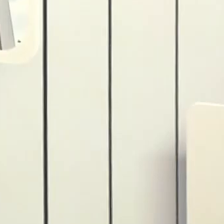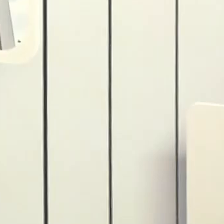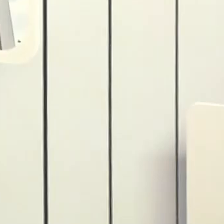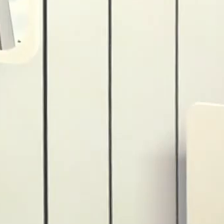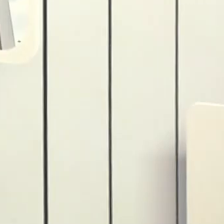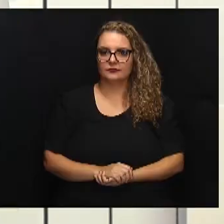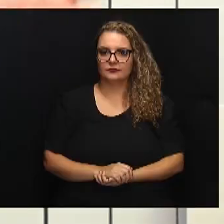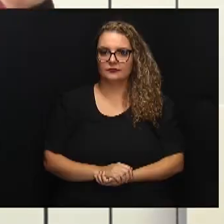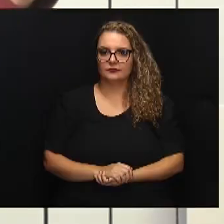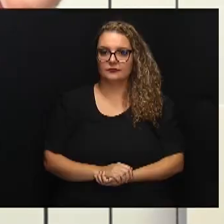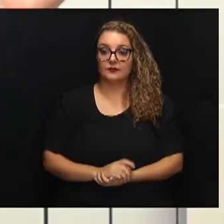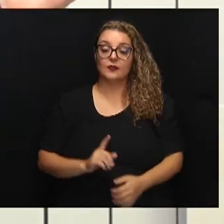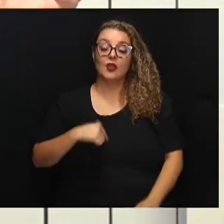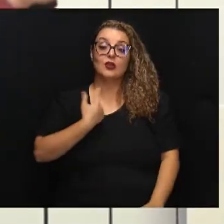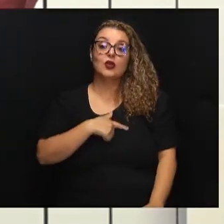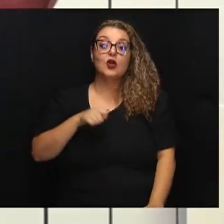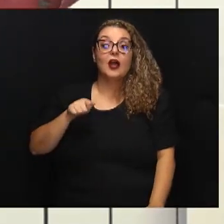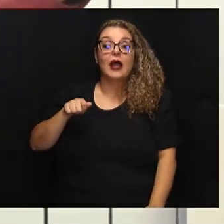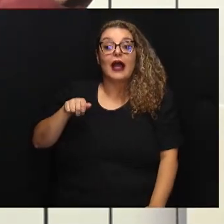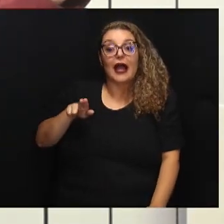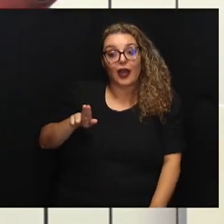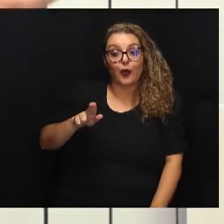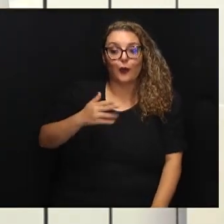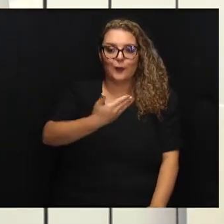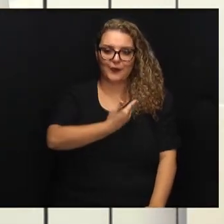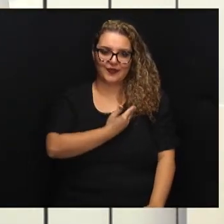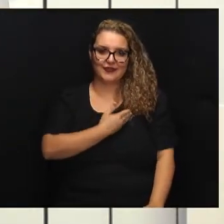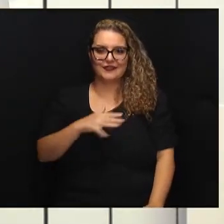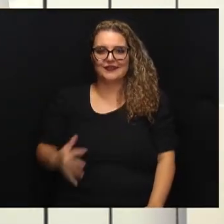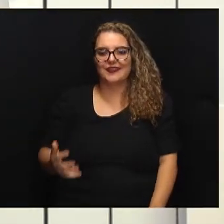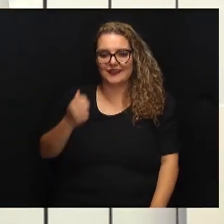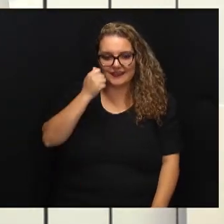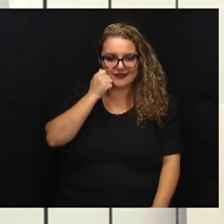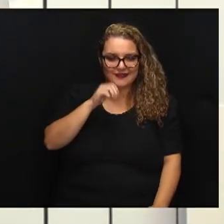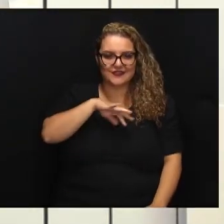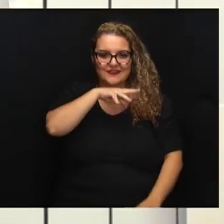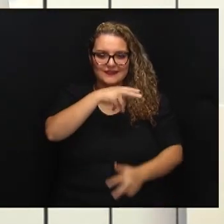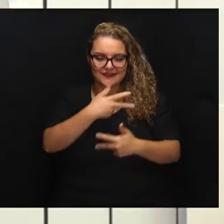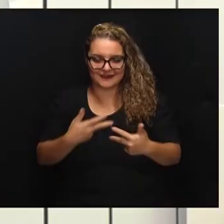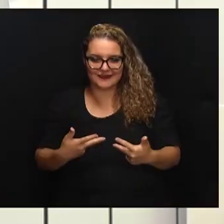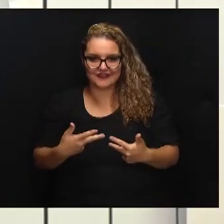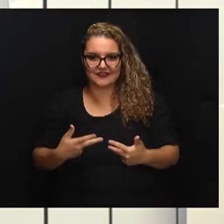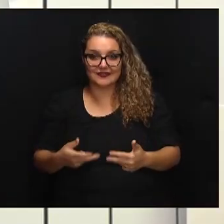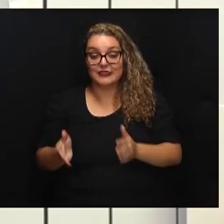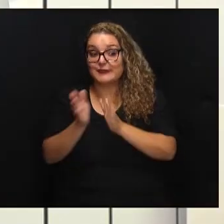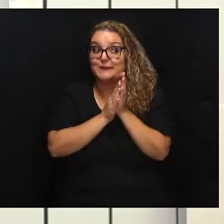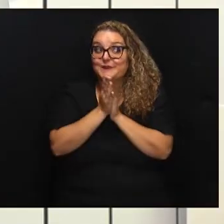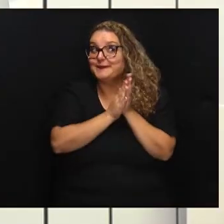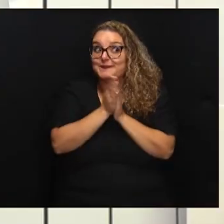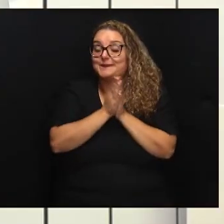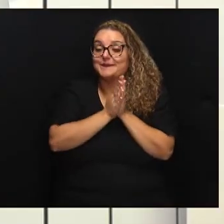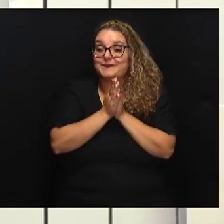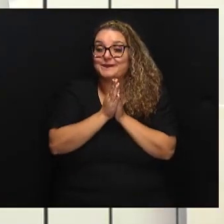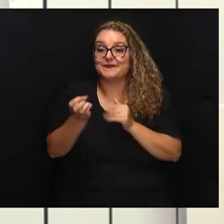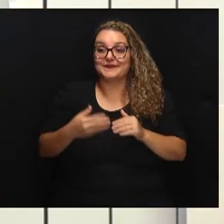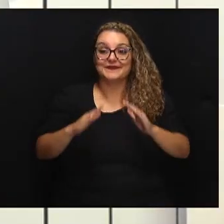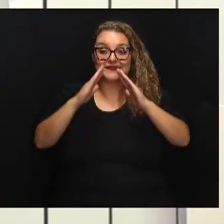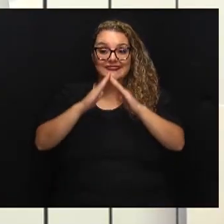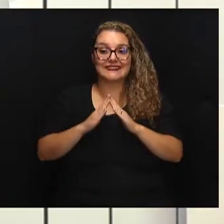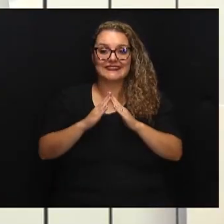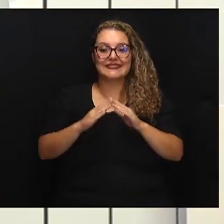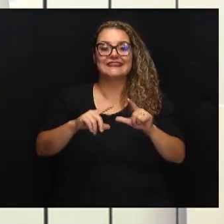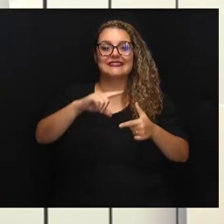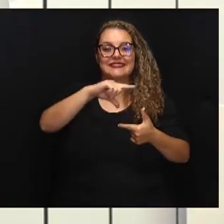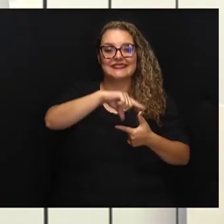Os nossos amigos do Adote um Bichinho estão ansiosos para ter um novo lar. No quadro de hoje você